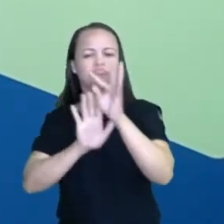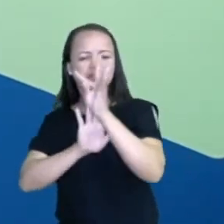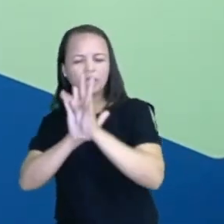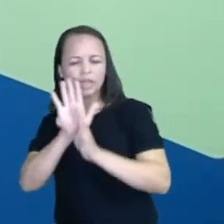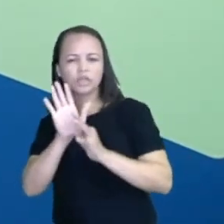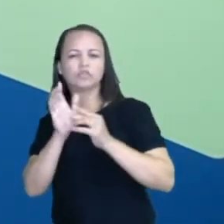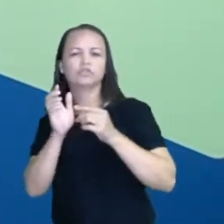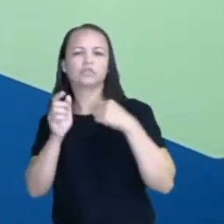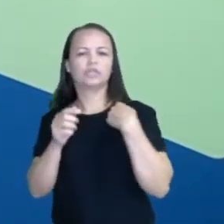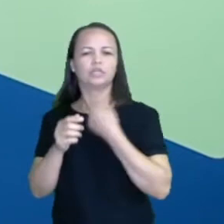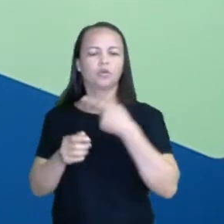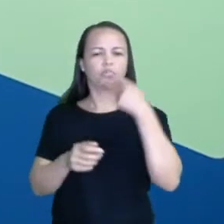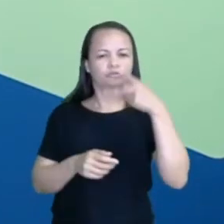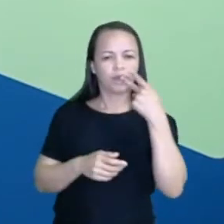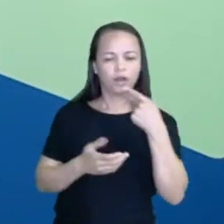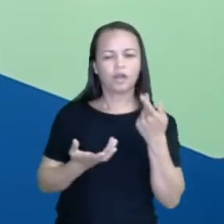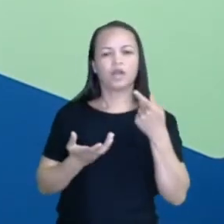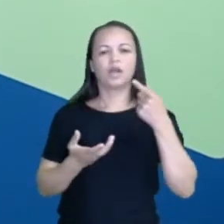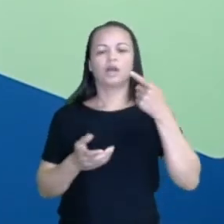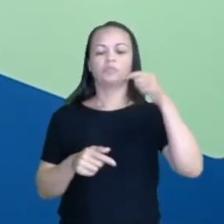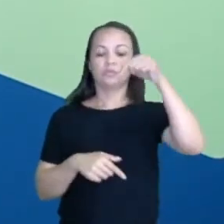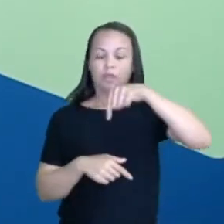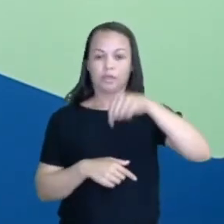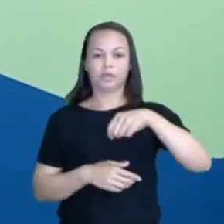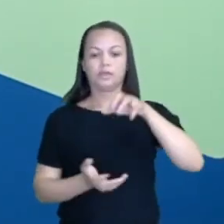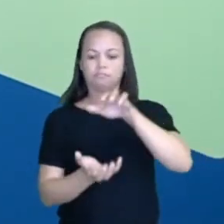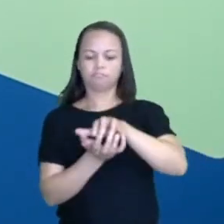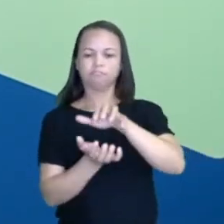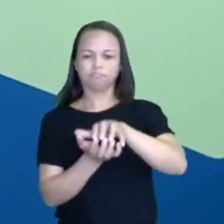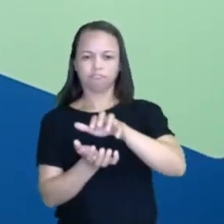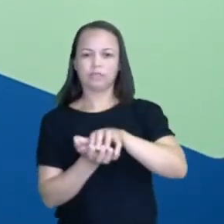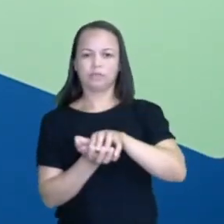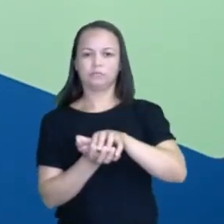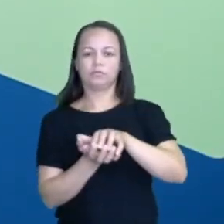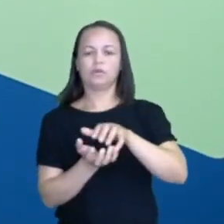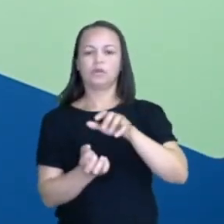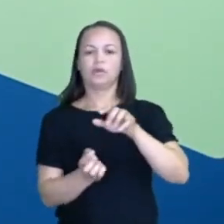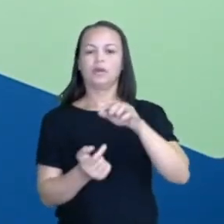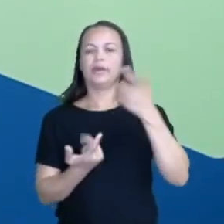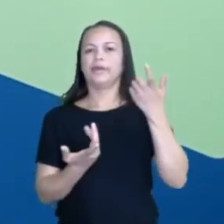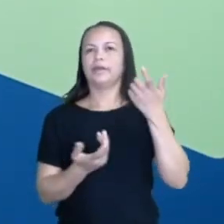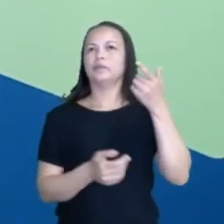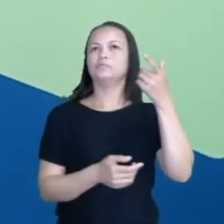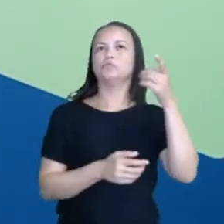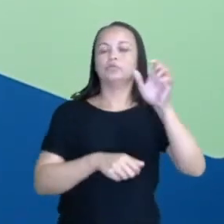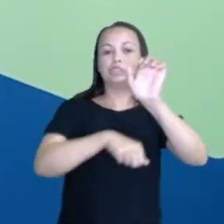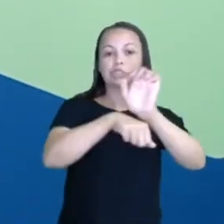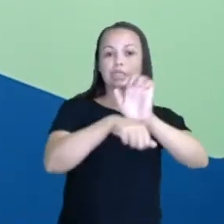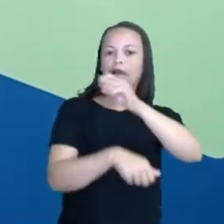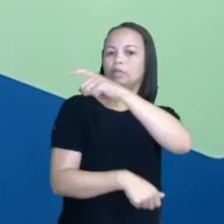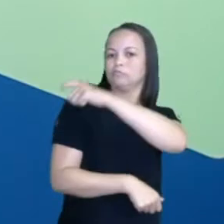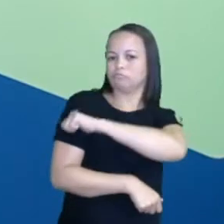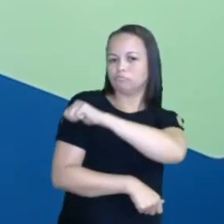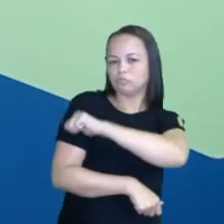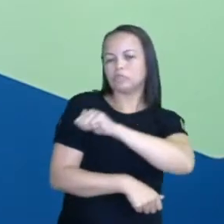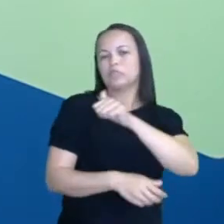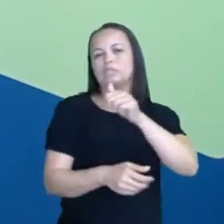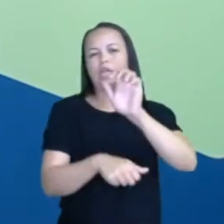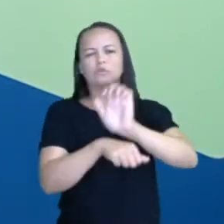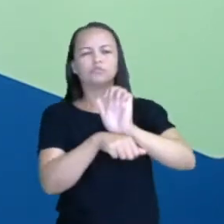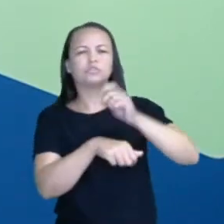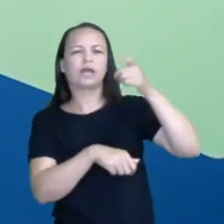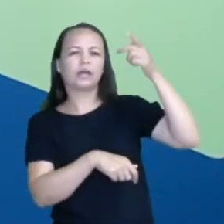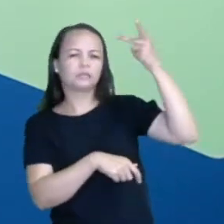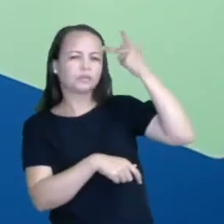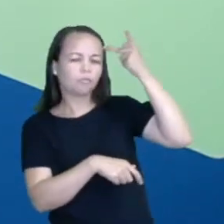nós falamos, que nós utilizamos aqui em Pernambuco, no estado do Rio de Janeiro, no estado de São Paulo e em